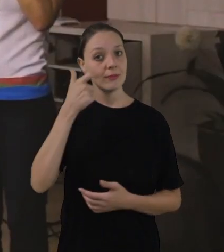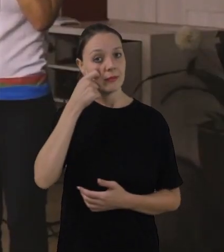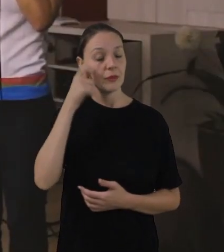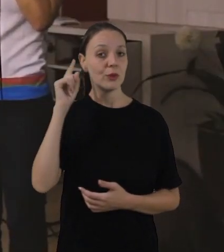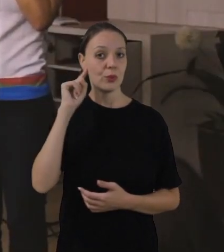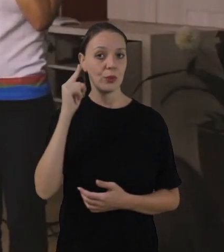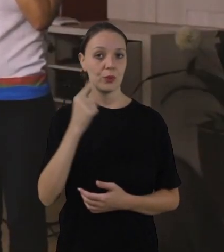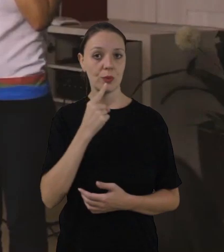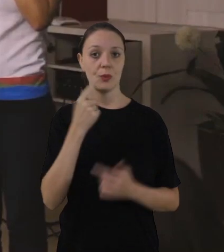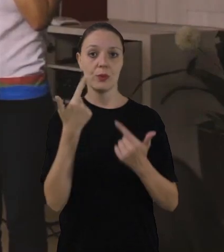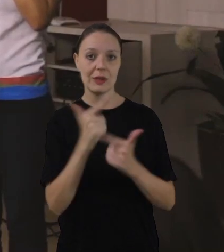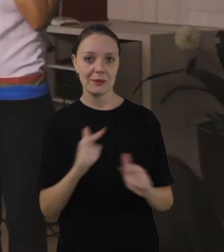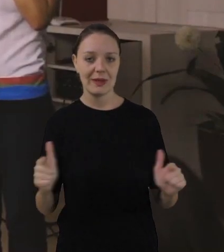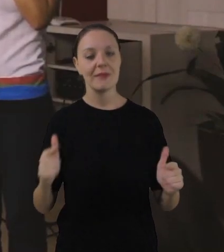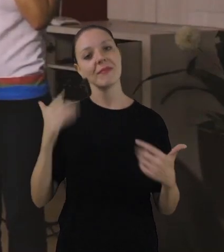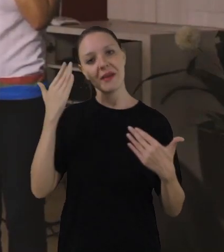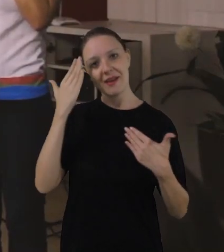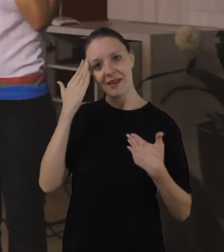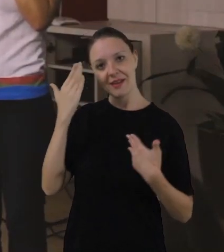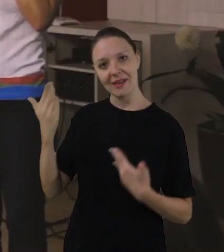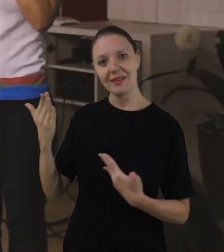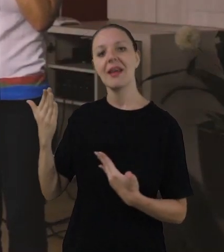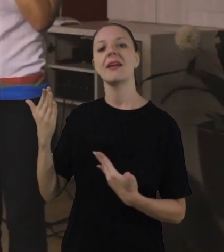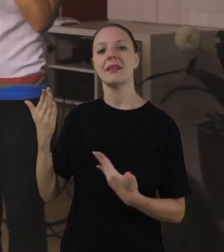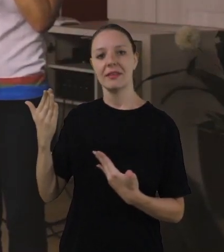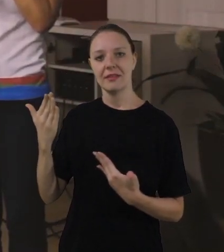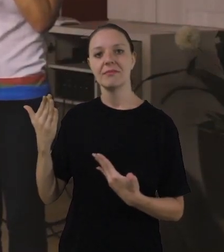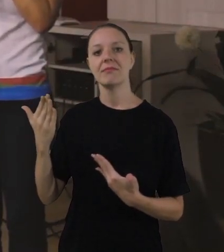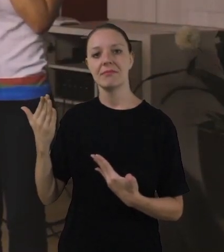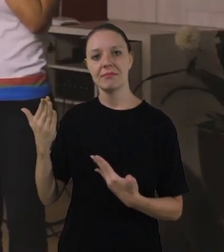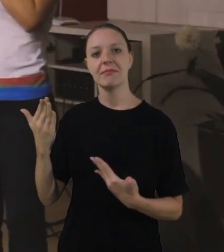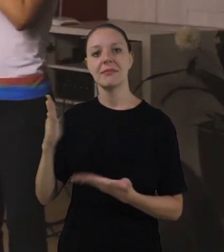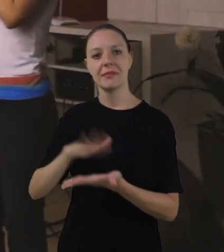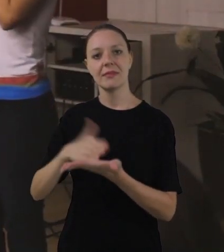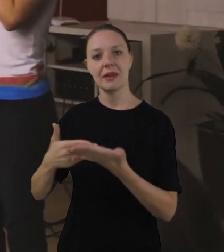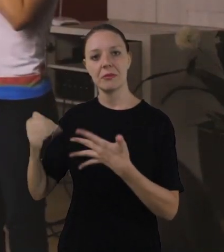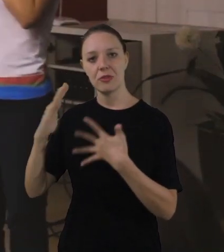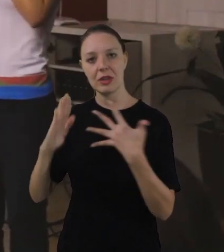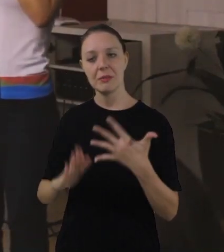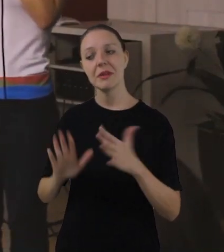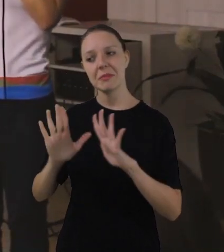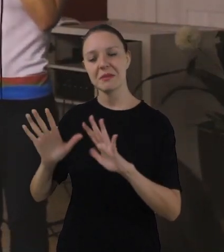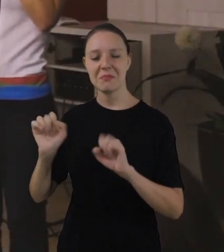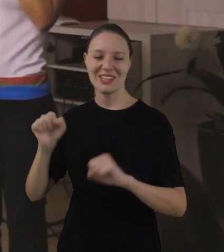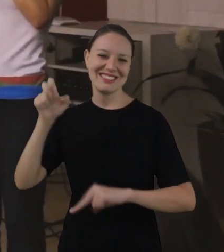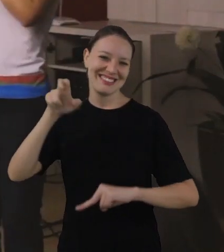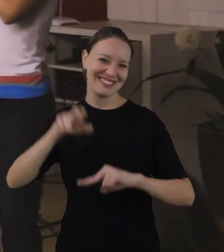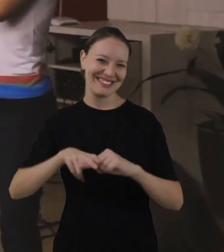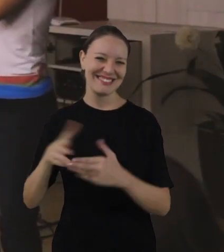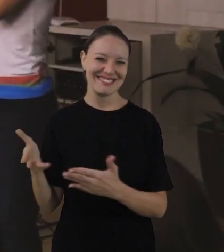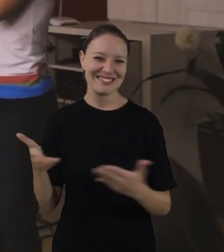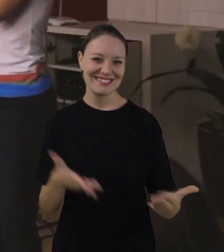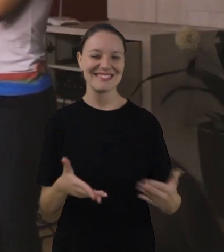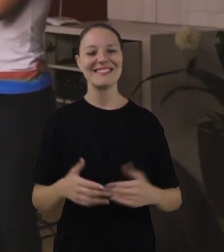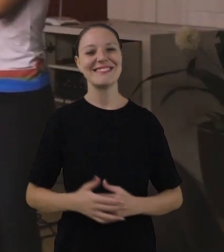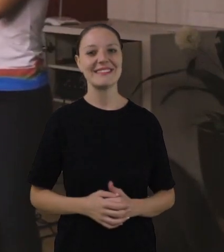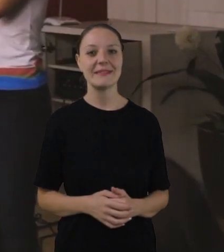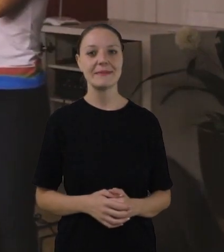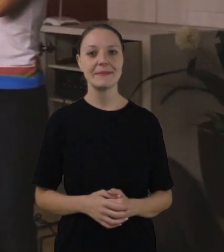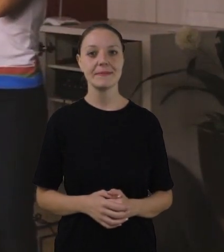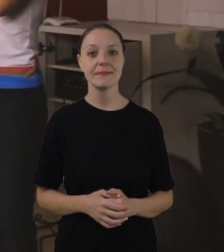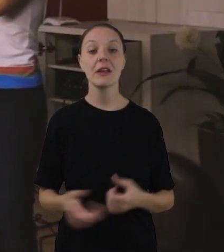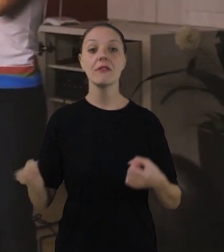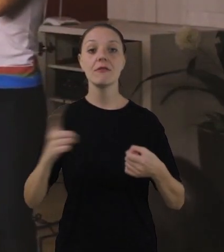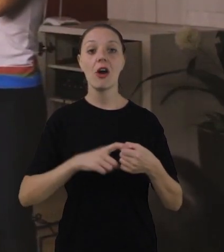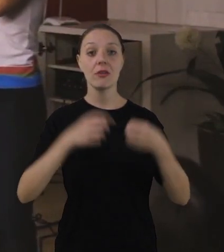gente agradece a presença dela, mas ela pode ser poupada do trabalho. Voltando ao PISA, então, o PISA é